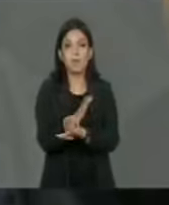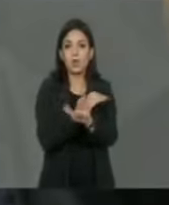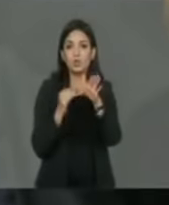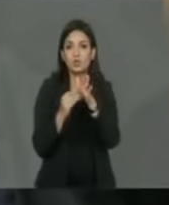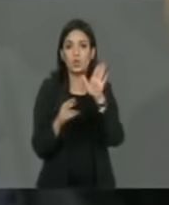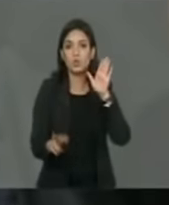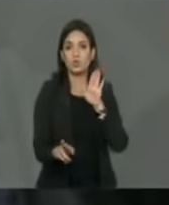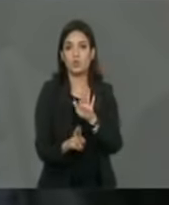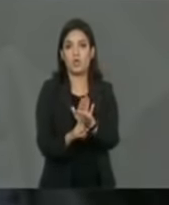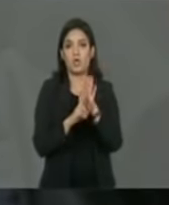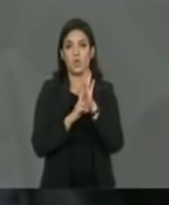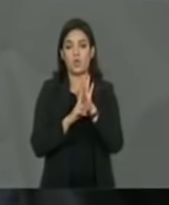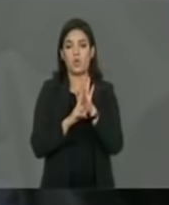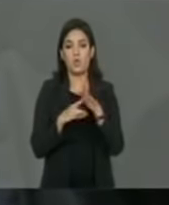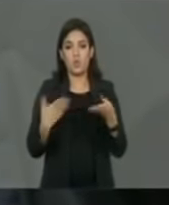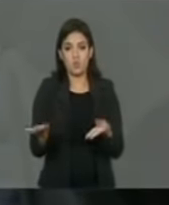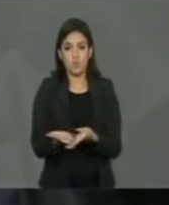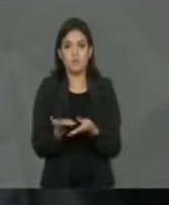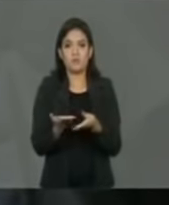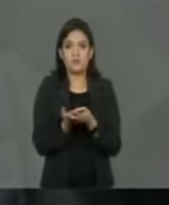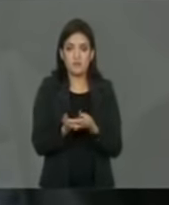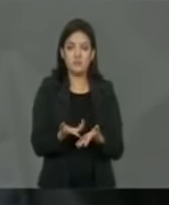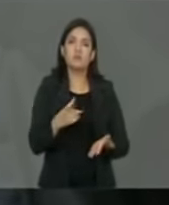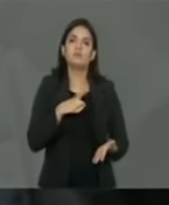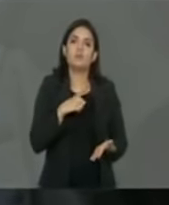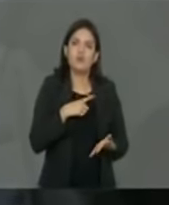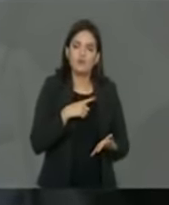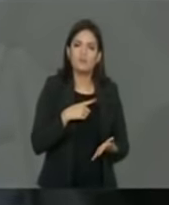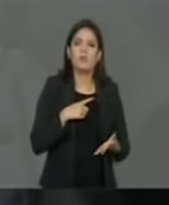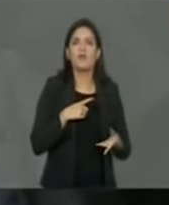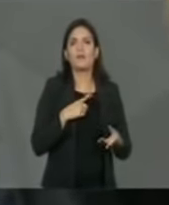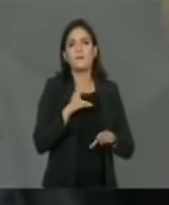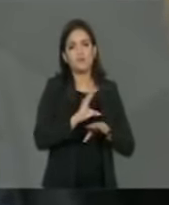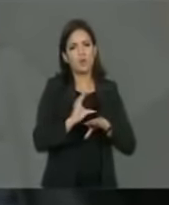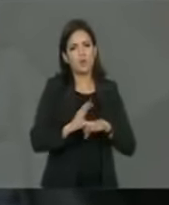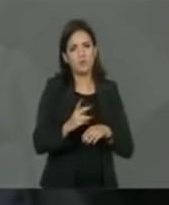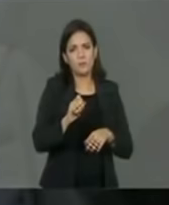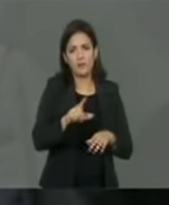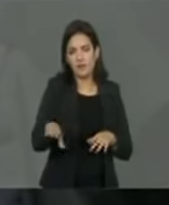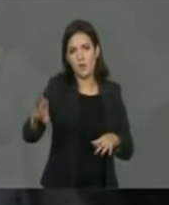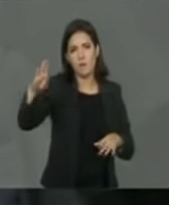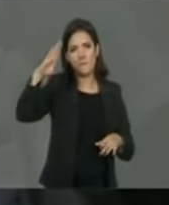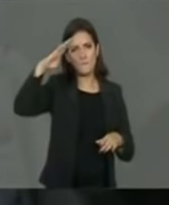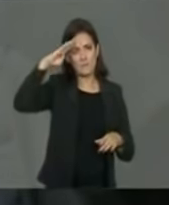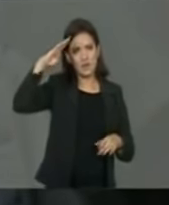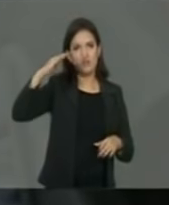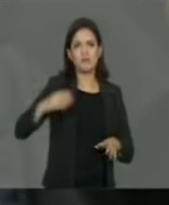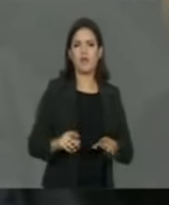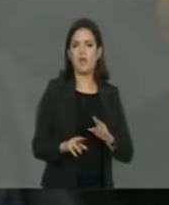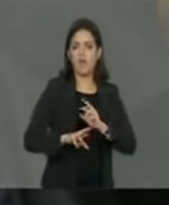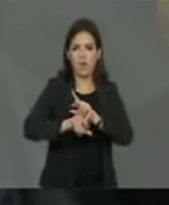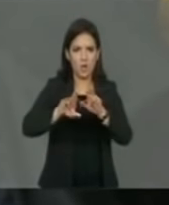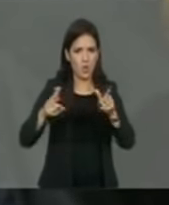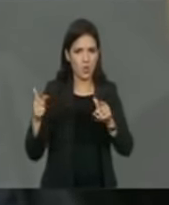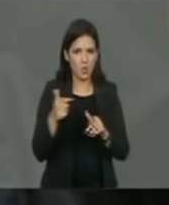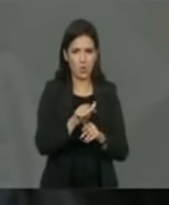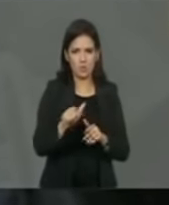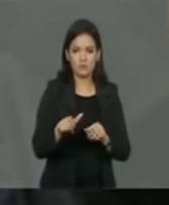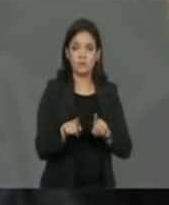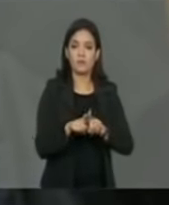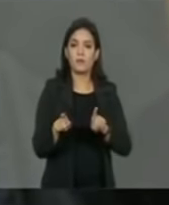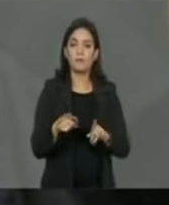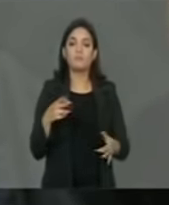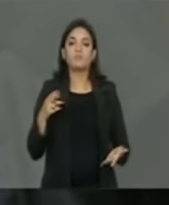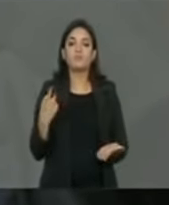é impossível mencionar aqui lei de execução penal o código de processo penal militar código penal e certo de tal as convenções as